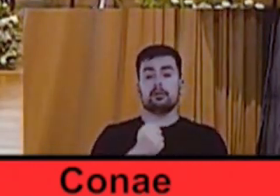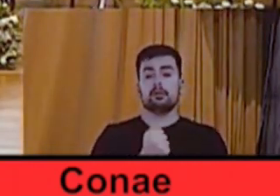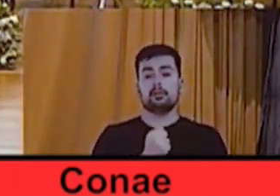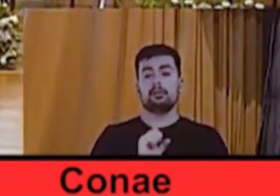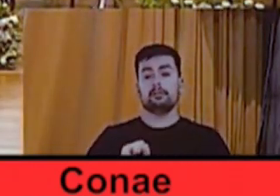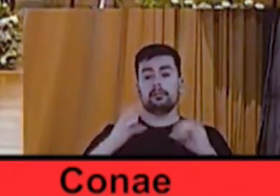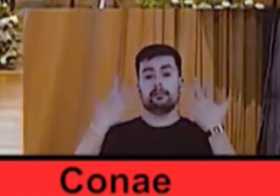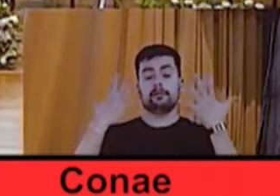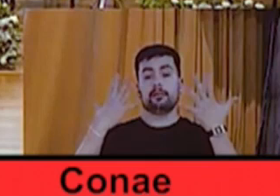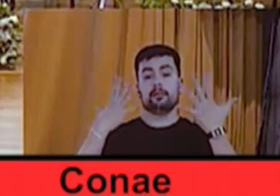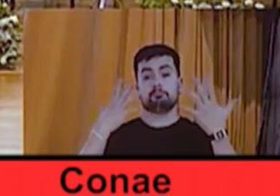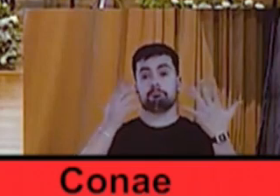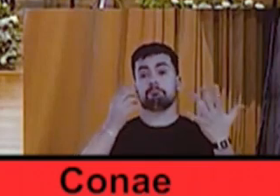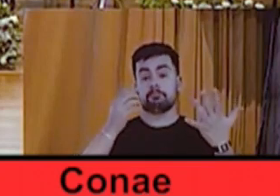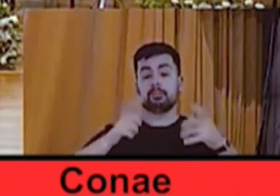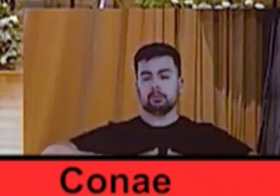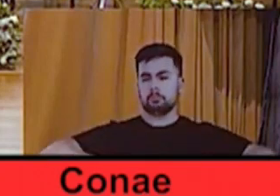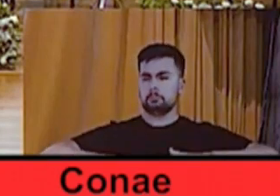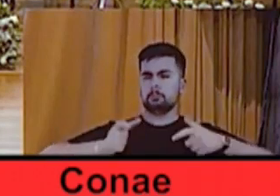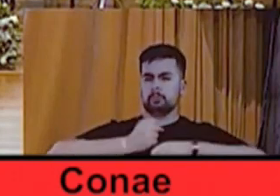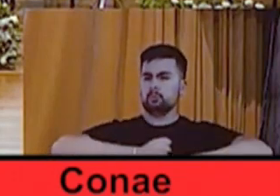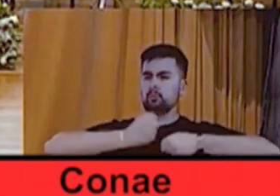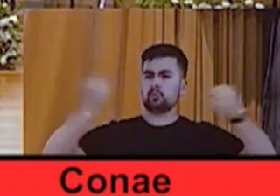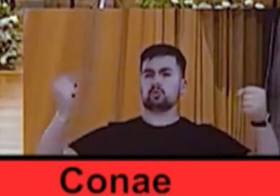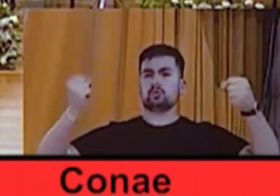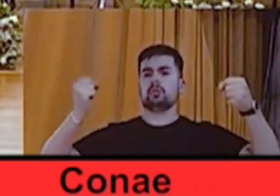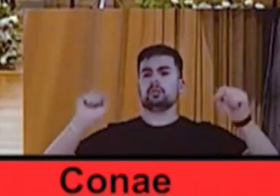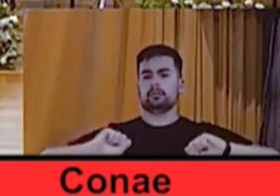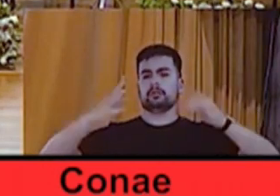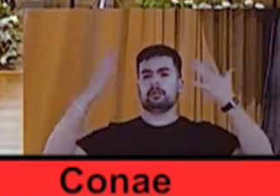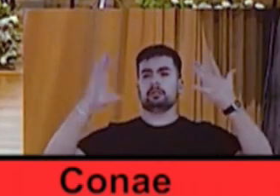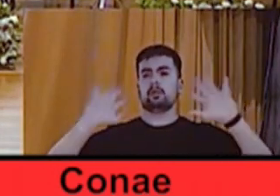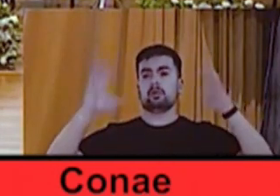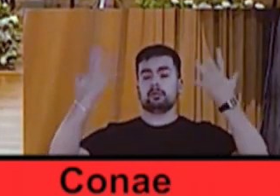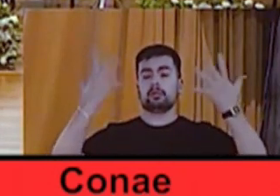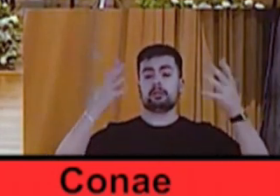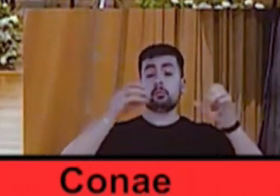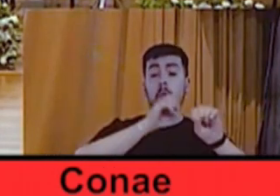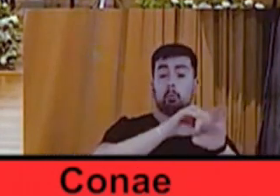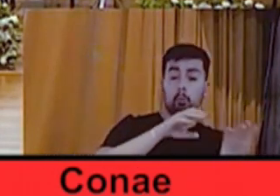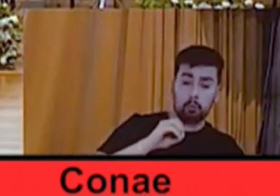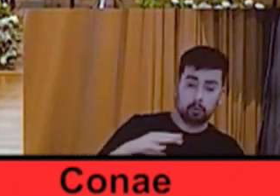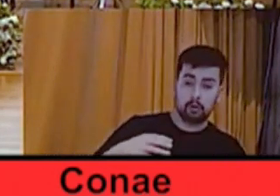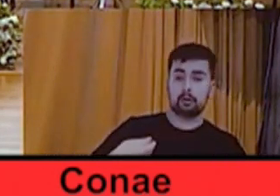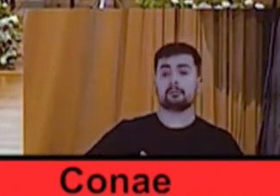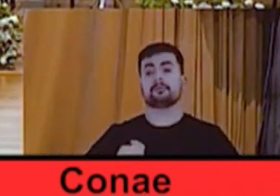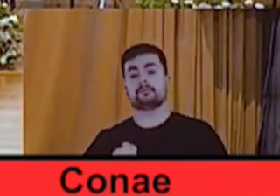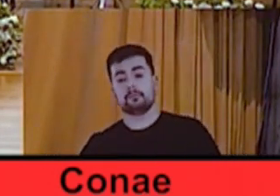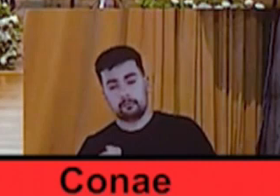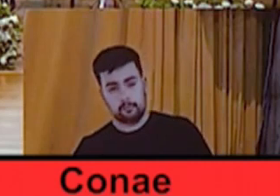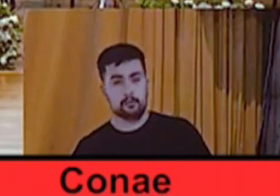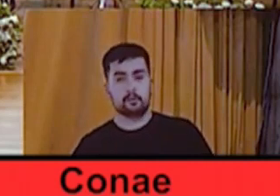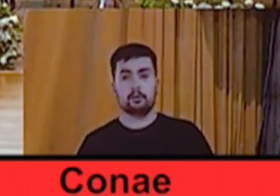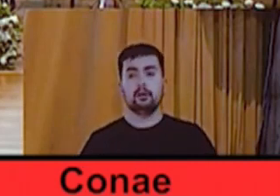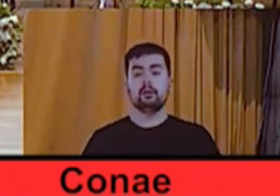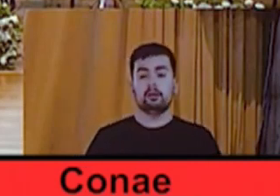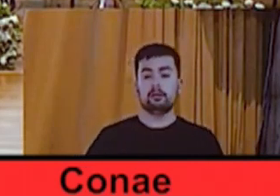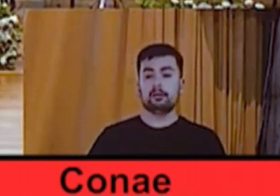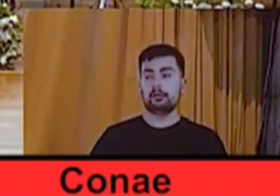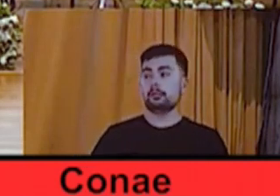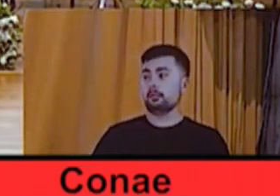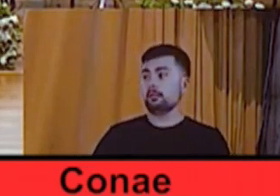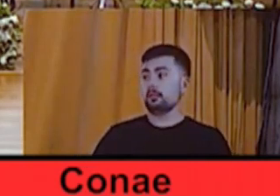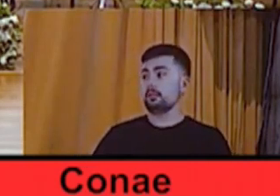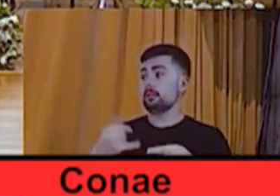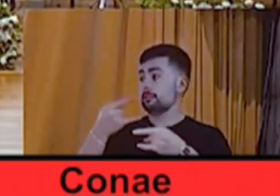de tamanha ponta, né, esse evento ele está acontecendo de formato híbrido. Então, a sala do Zoom está lotada de